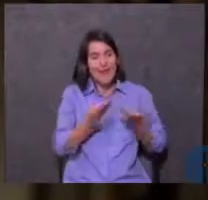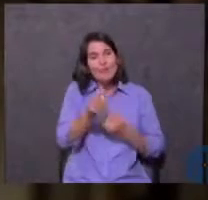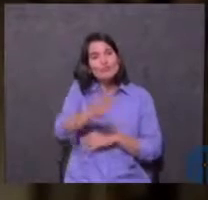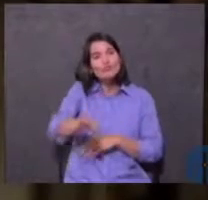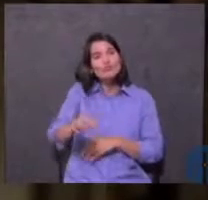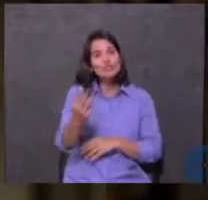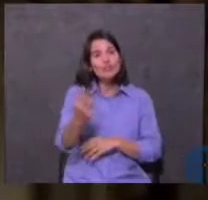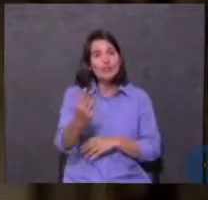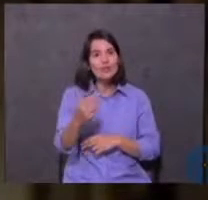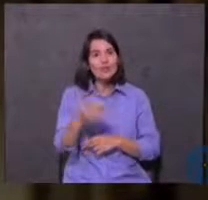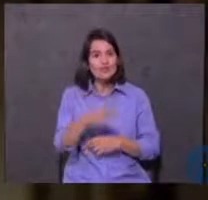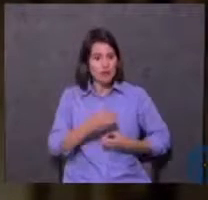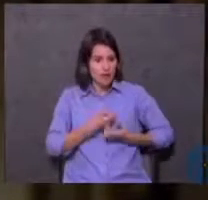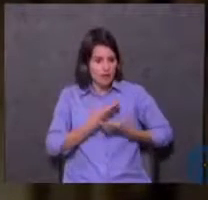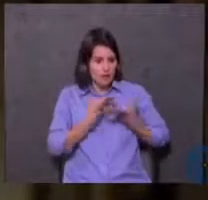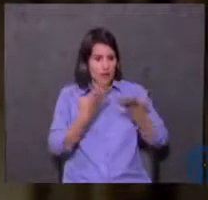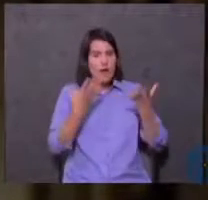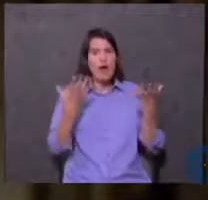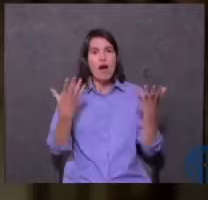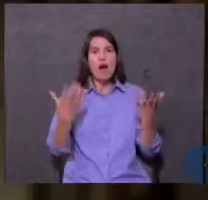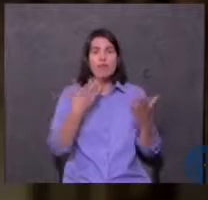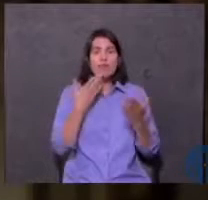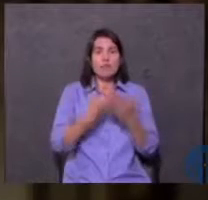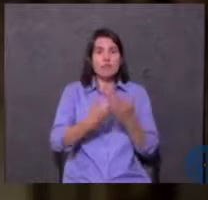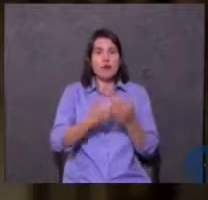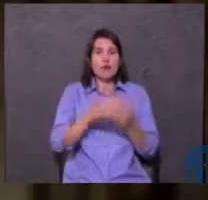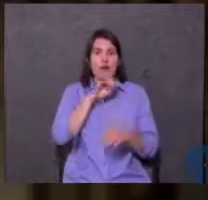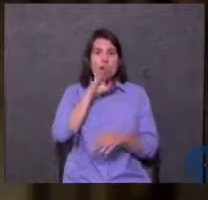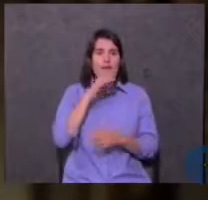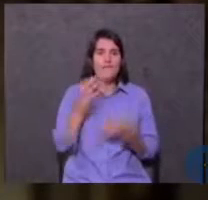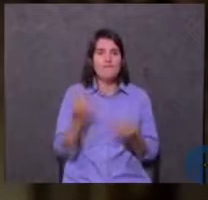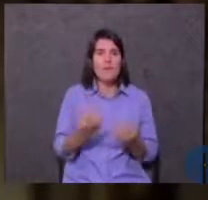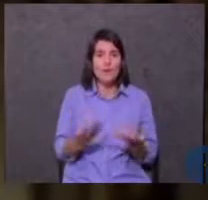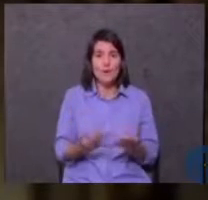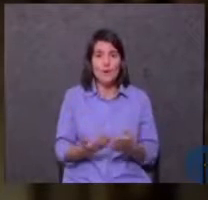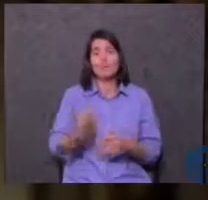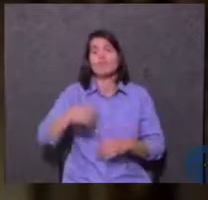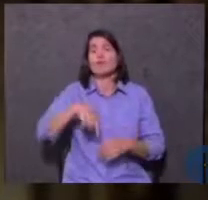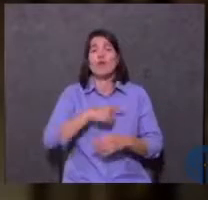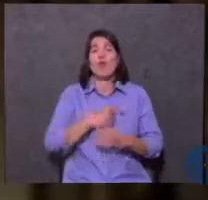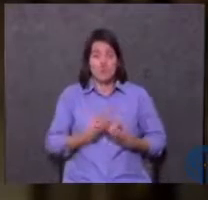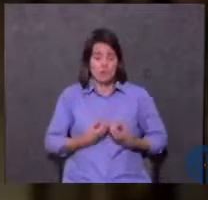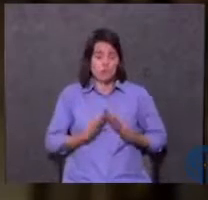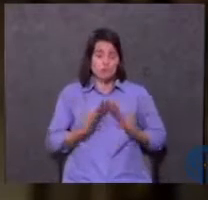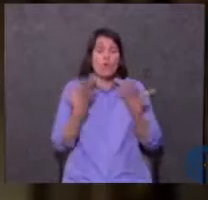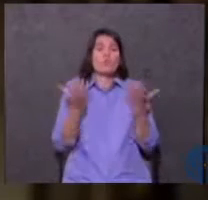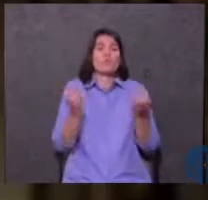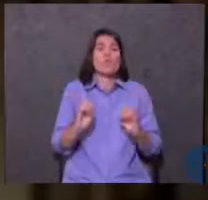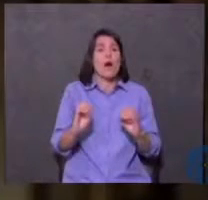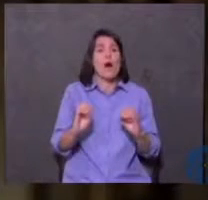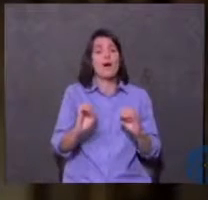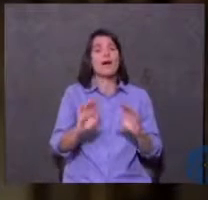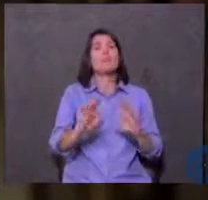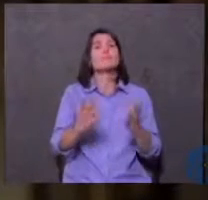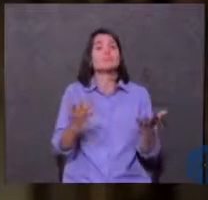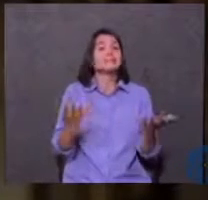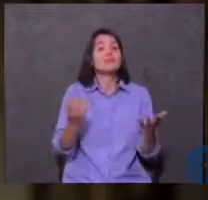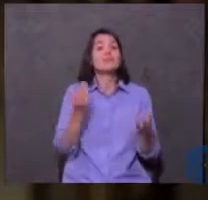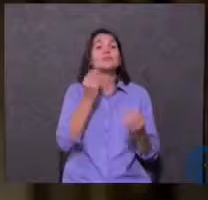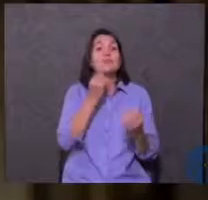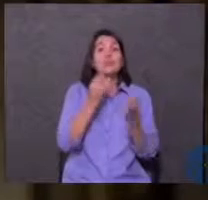impressionou. Nós, que não temos luz própria, mas irradiamos a luz que vem de